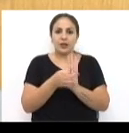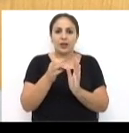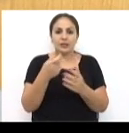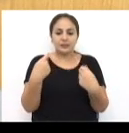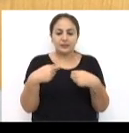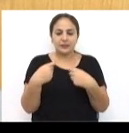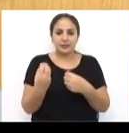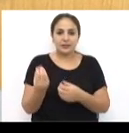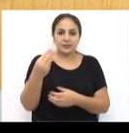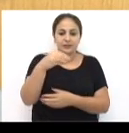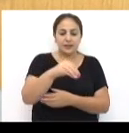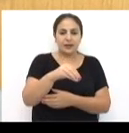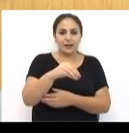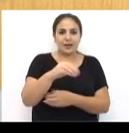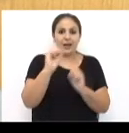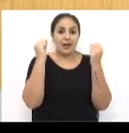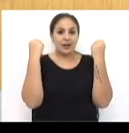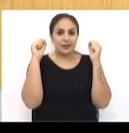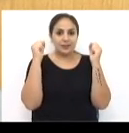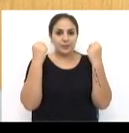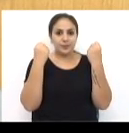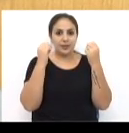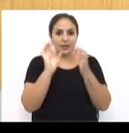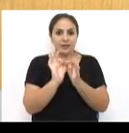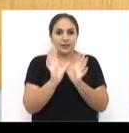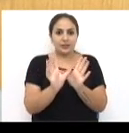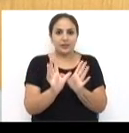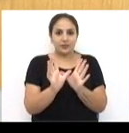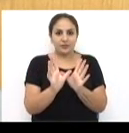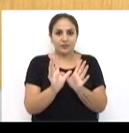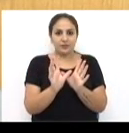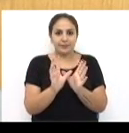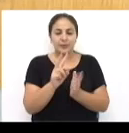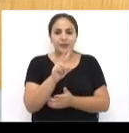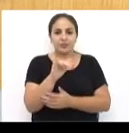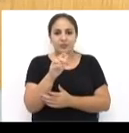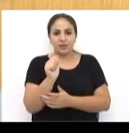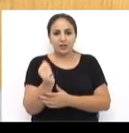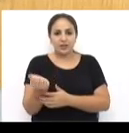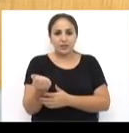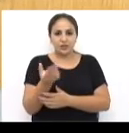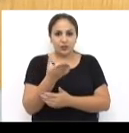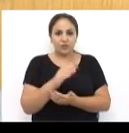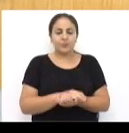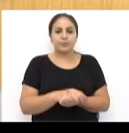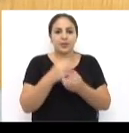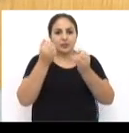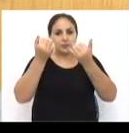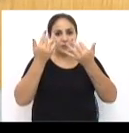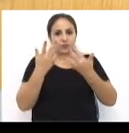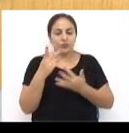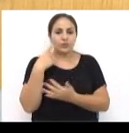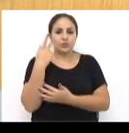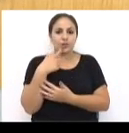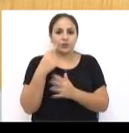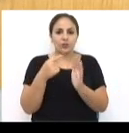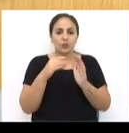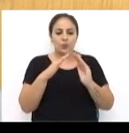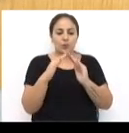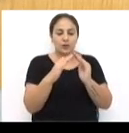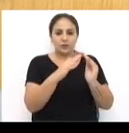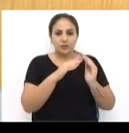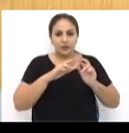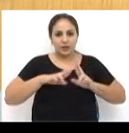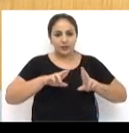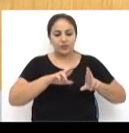necessidade de instalação de uma academia ao ar livre na Vila Nova. Conforme a justificativa do parlamentar, os moradores